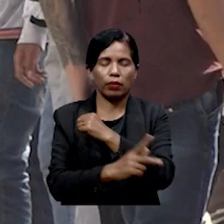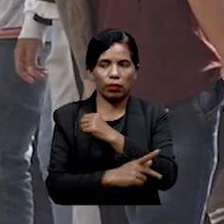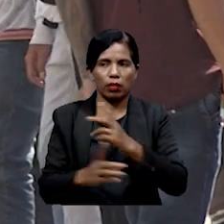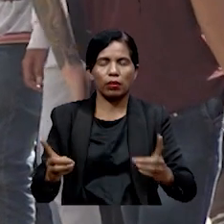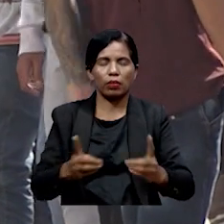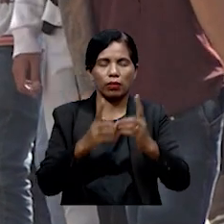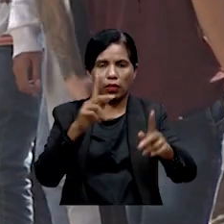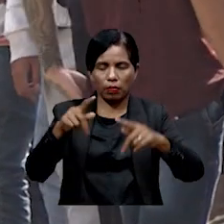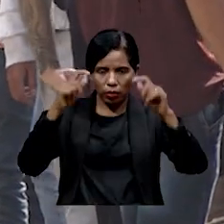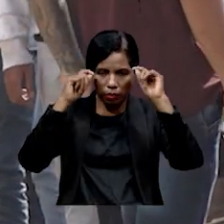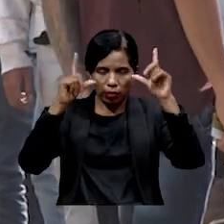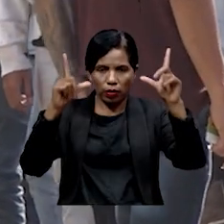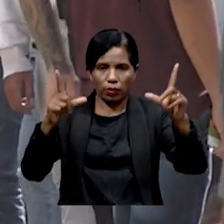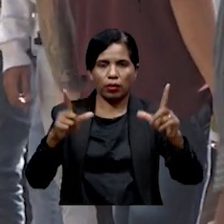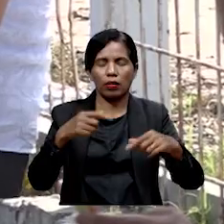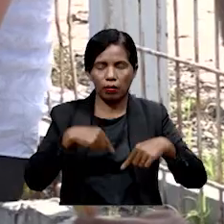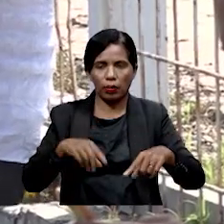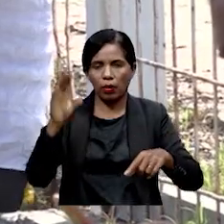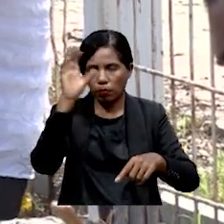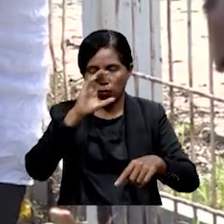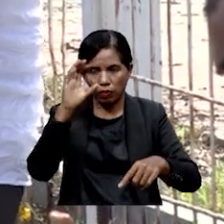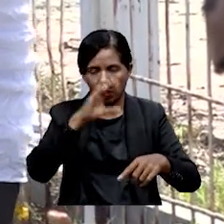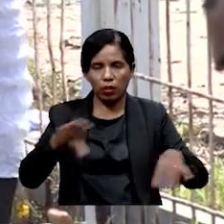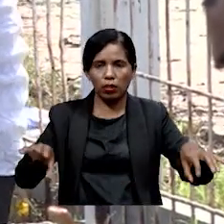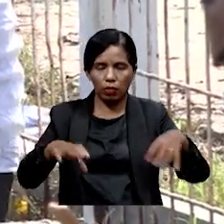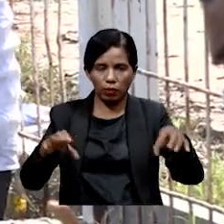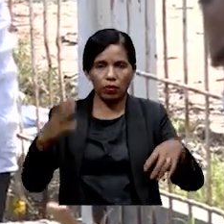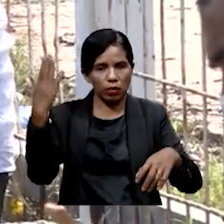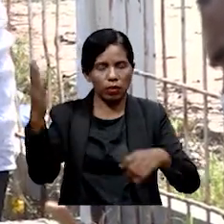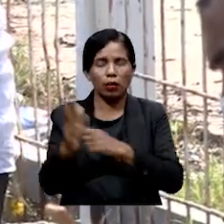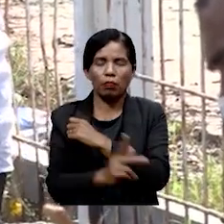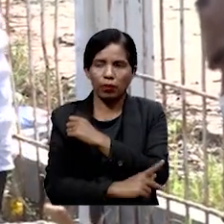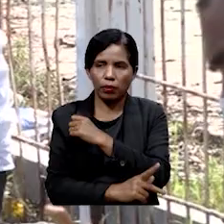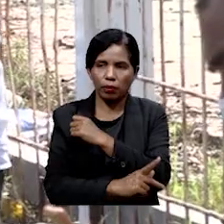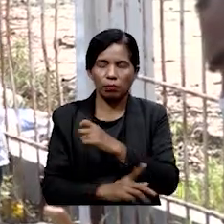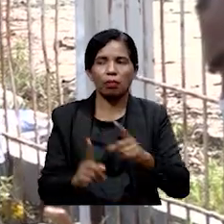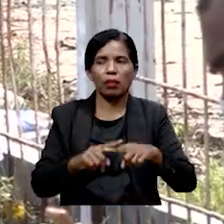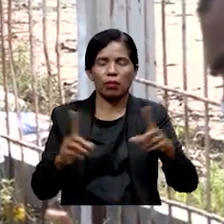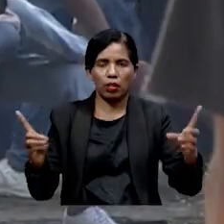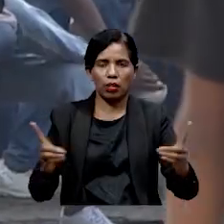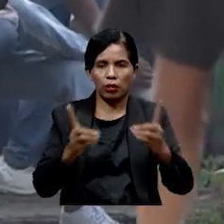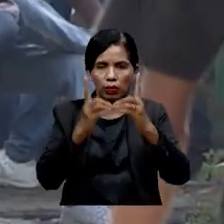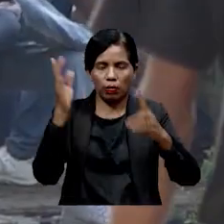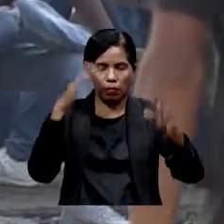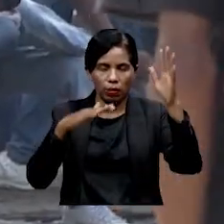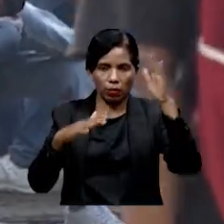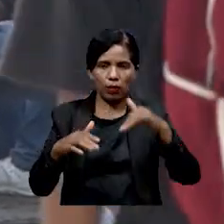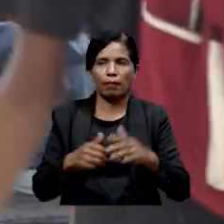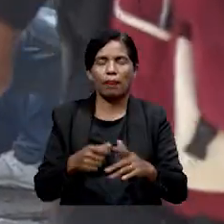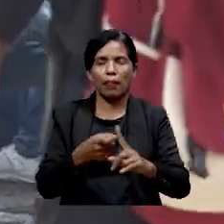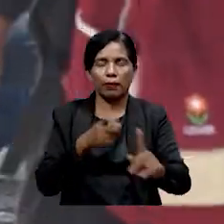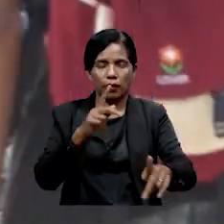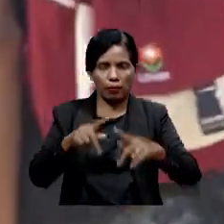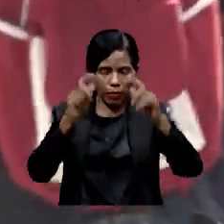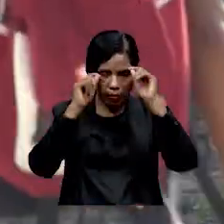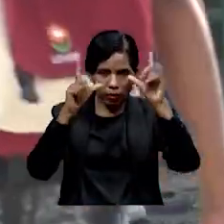cidadão Timoruan Balum, né, bem, Babuca Serviço e a Portugal, mas bem, a Soru problema. Husi cidadão Timoruan